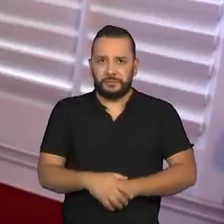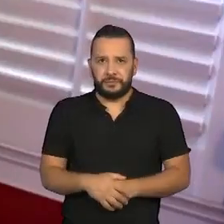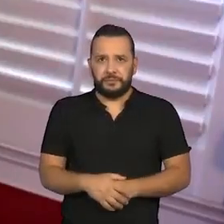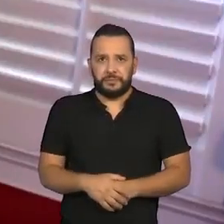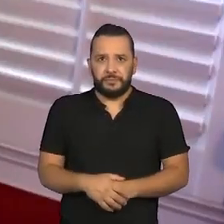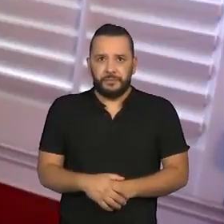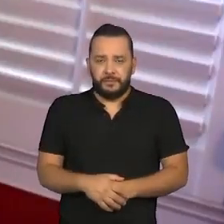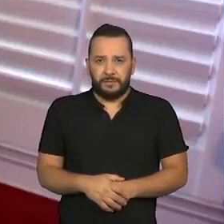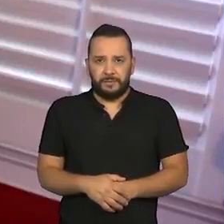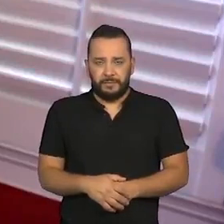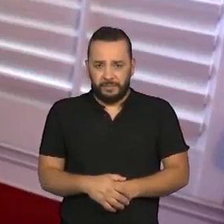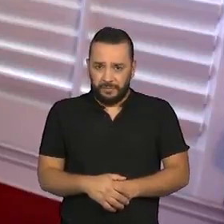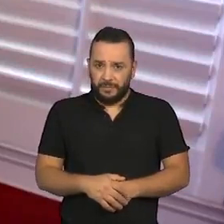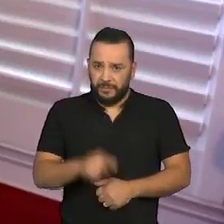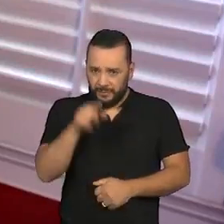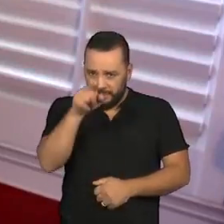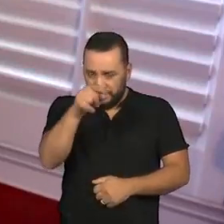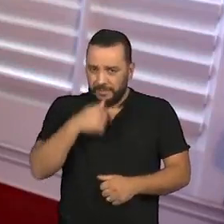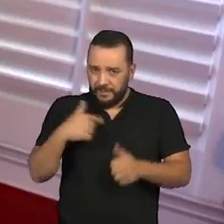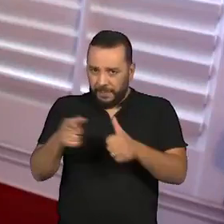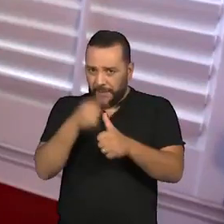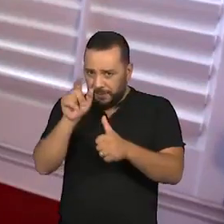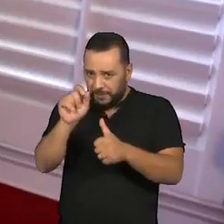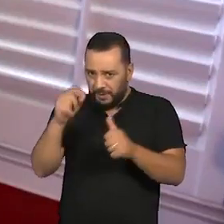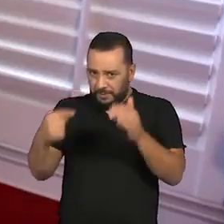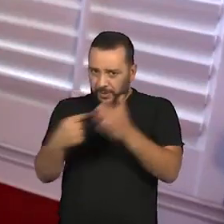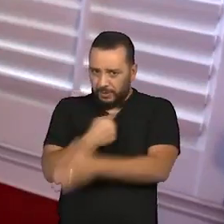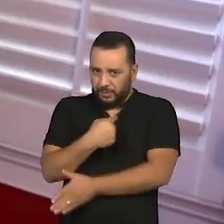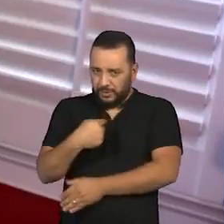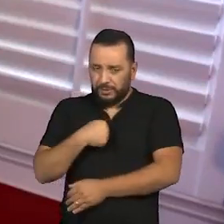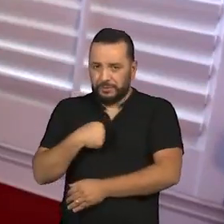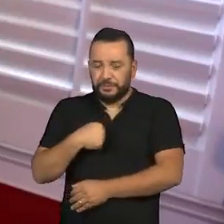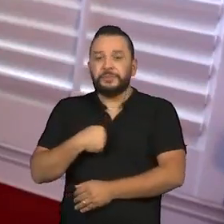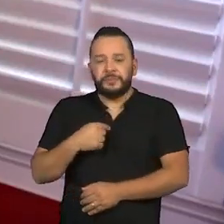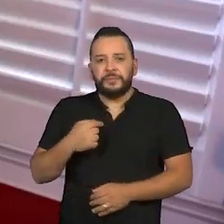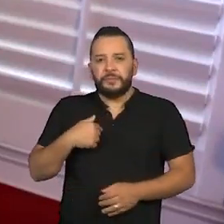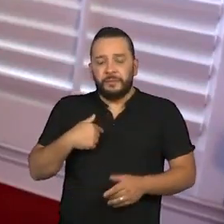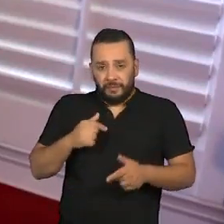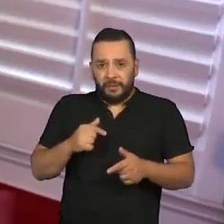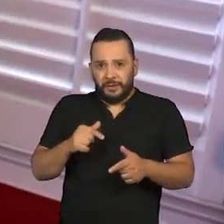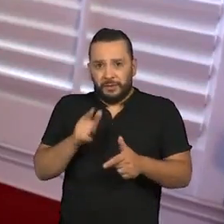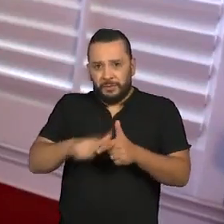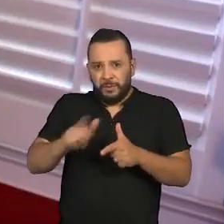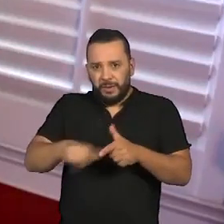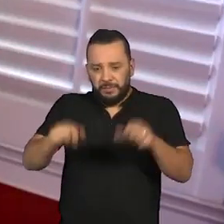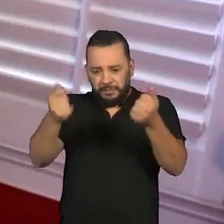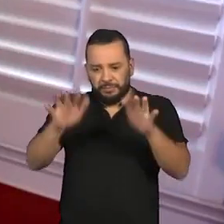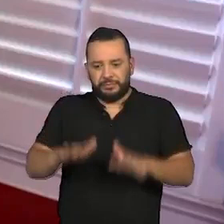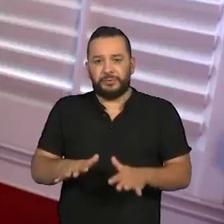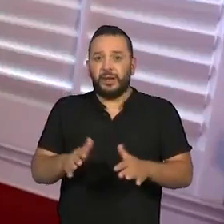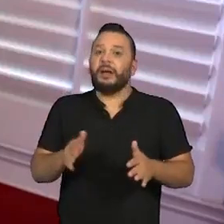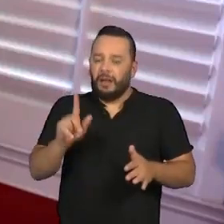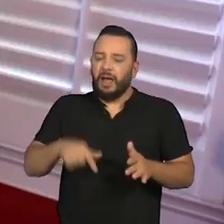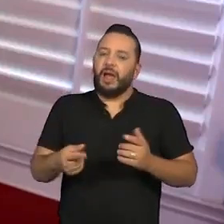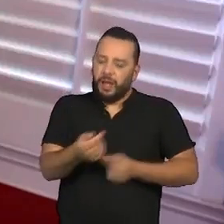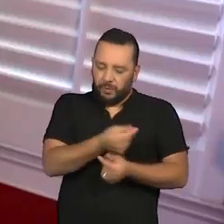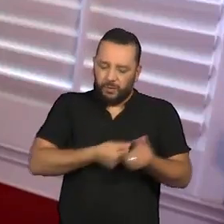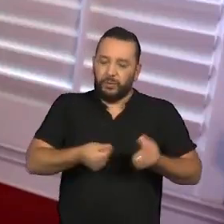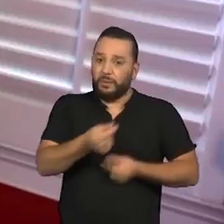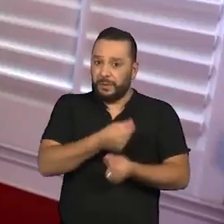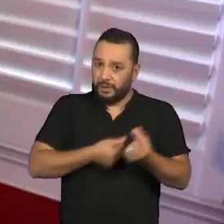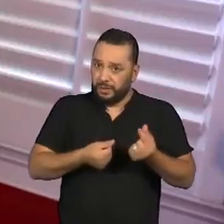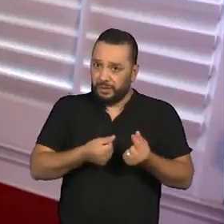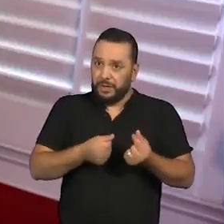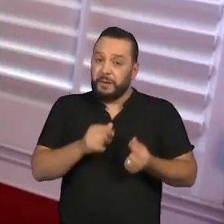Bom, em relação à primeira parte da sua pergunta, essa crise ela é uma crise hoje econômica, mas ela